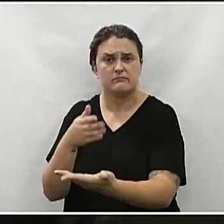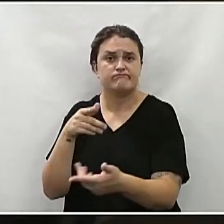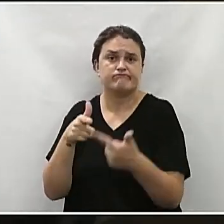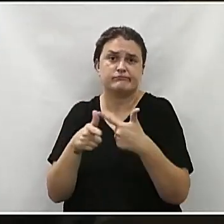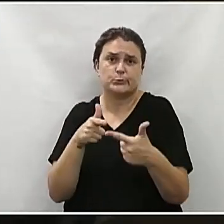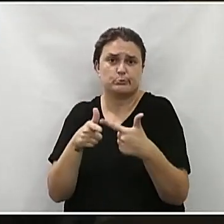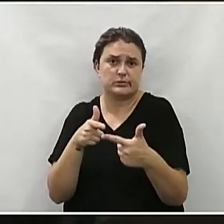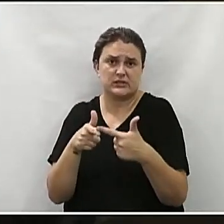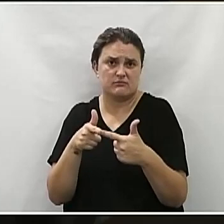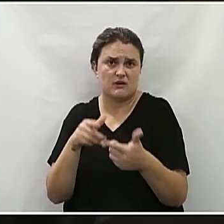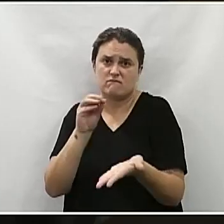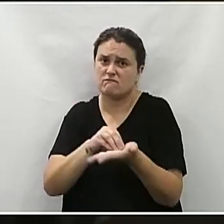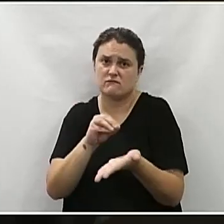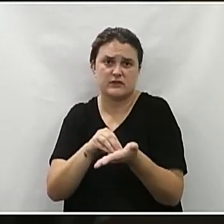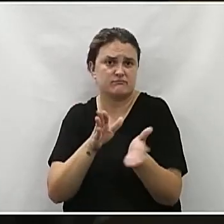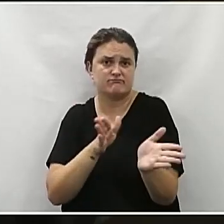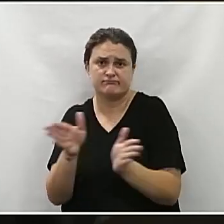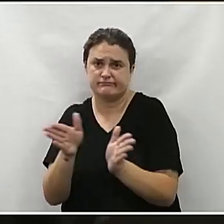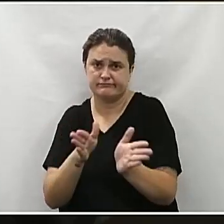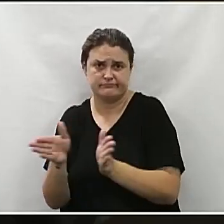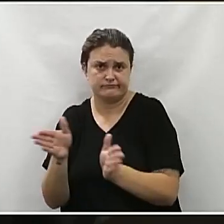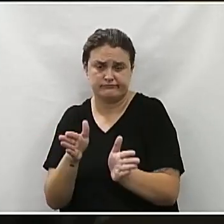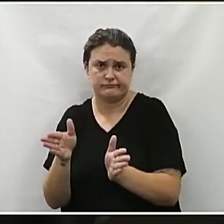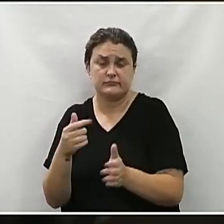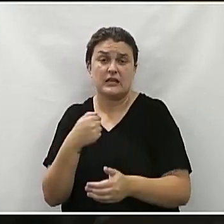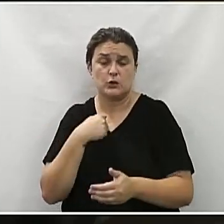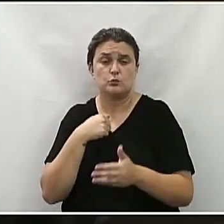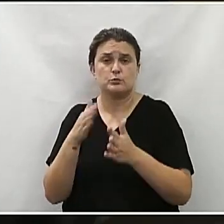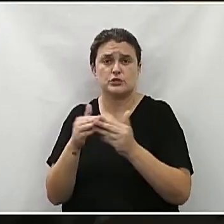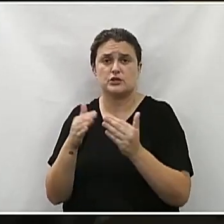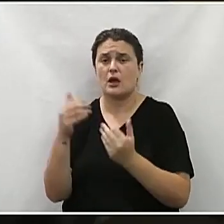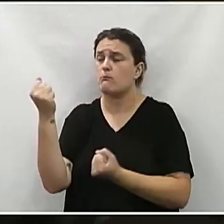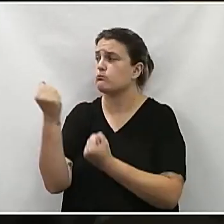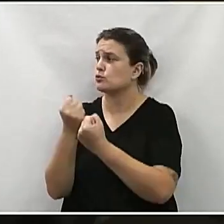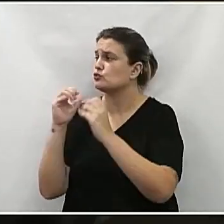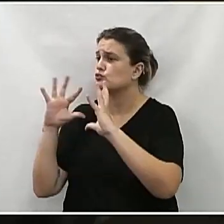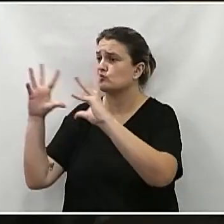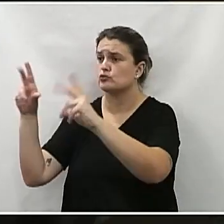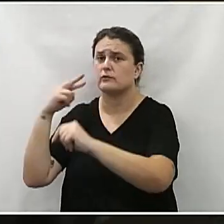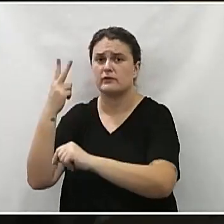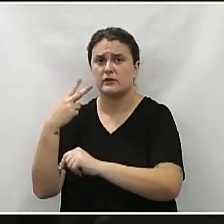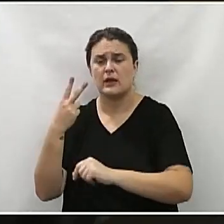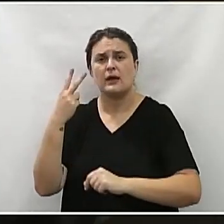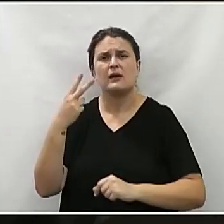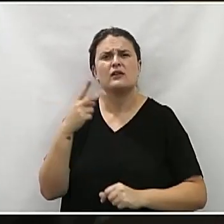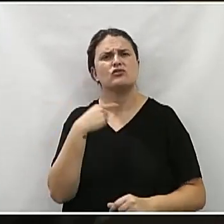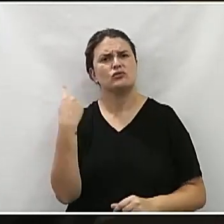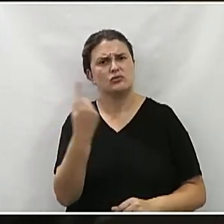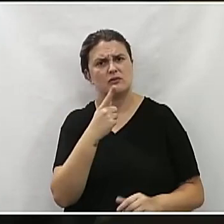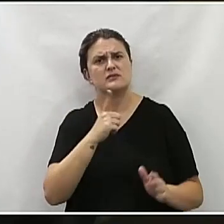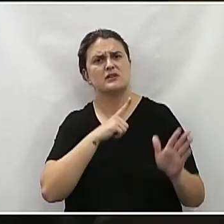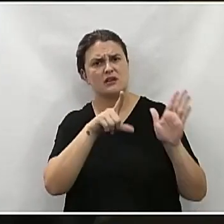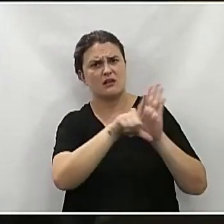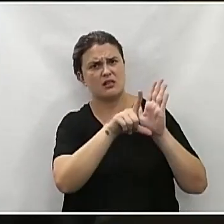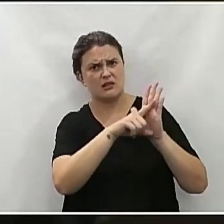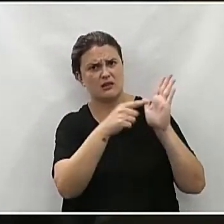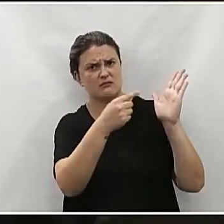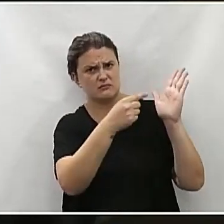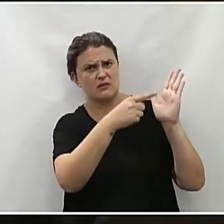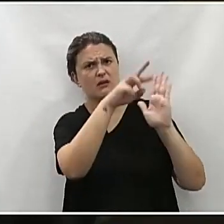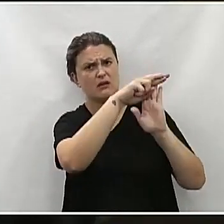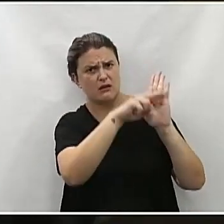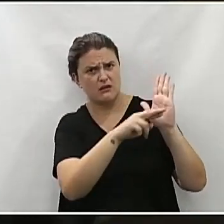que a gente vai estar requerendo aqui, com esse requerimento, que eu peço apoio de todos os vereadores, é que a gente tenha uma legislação que trata,